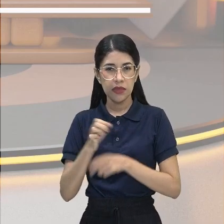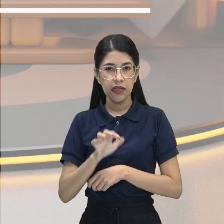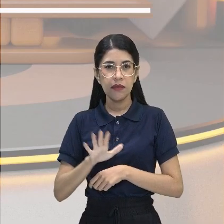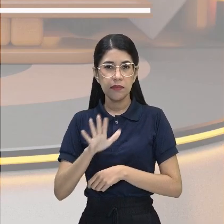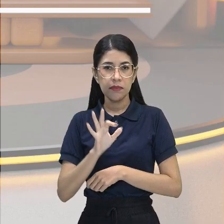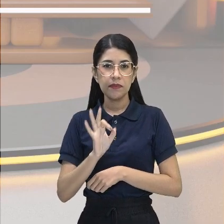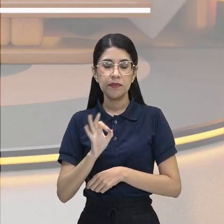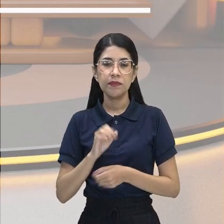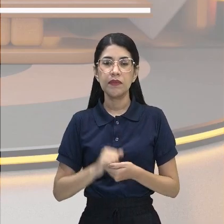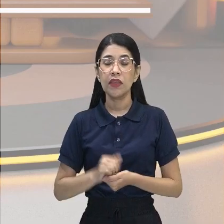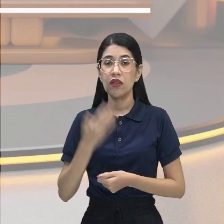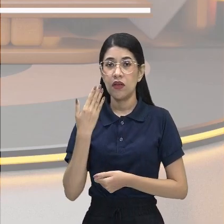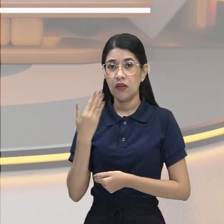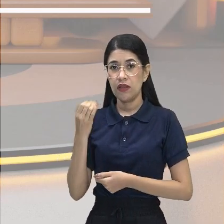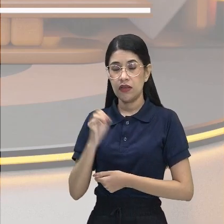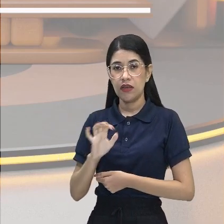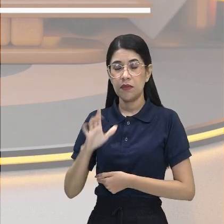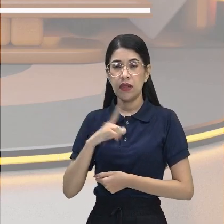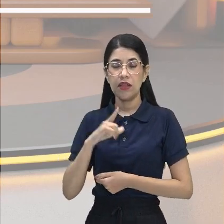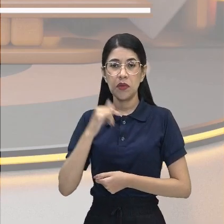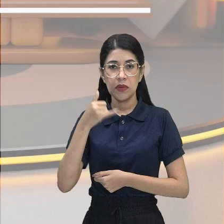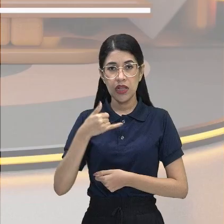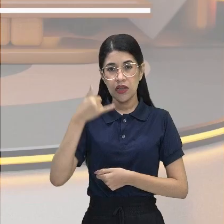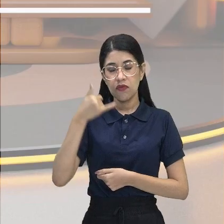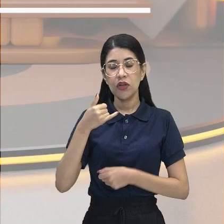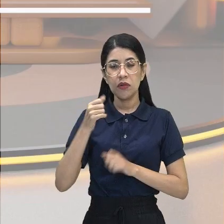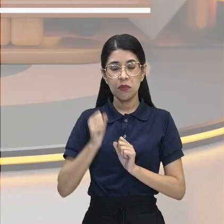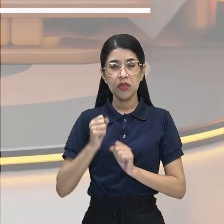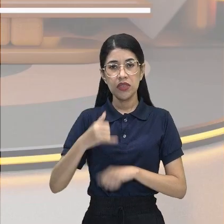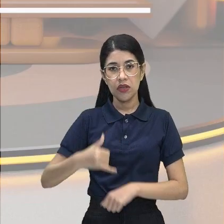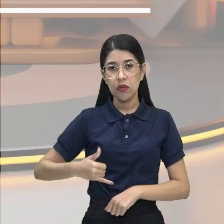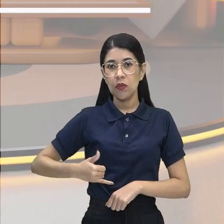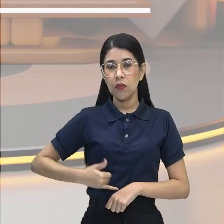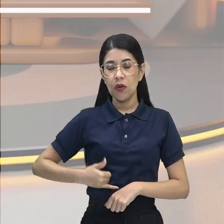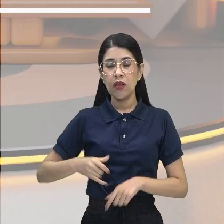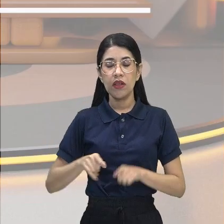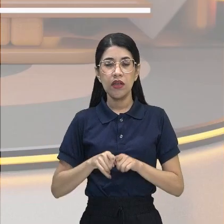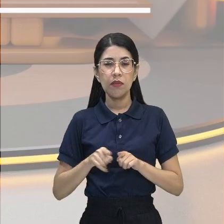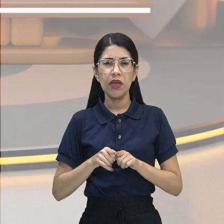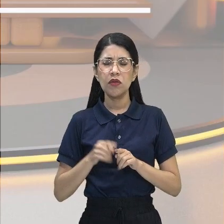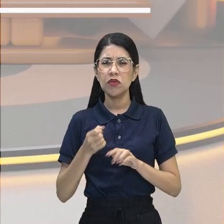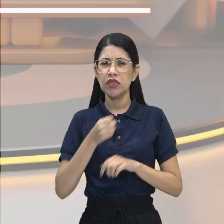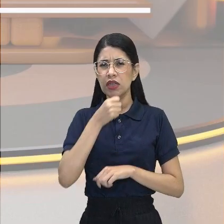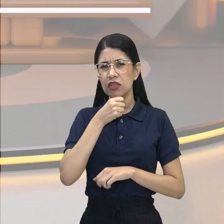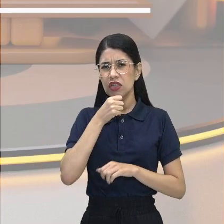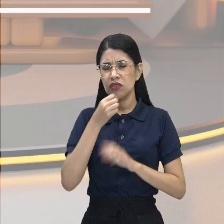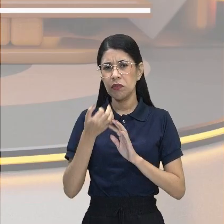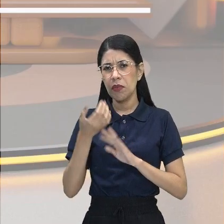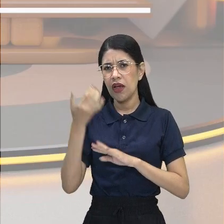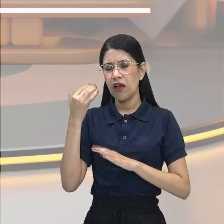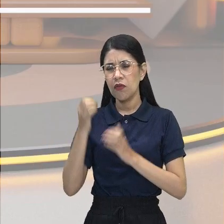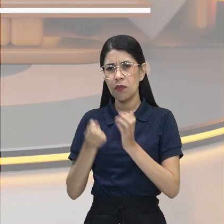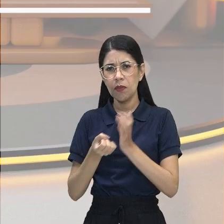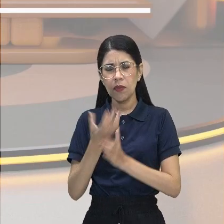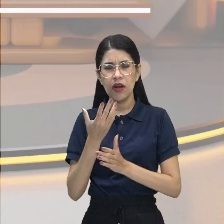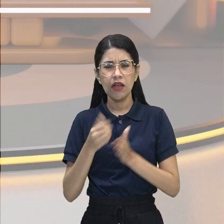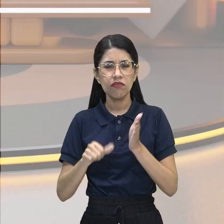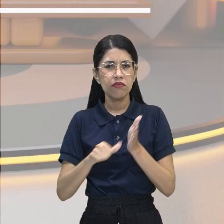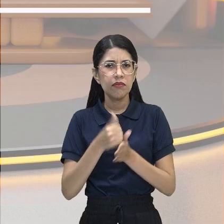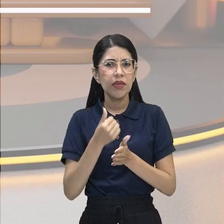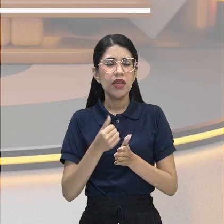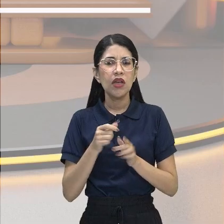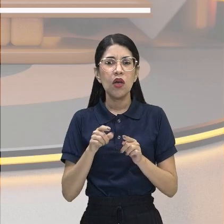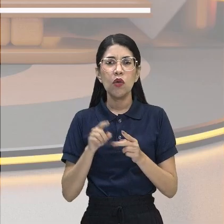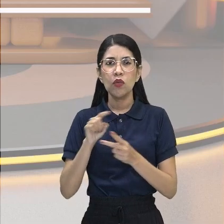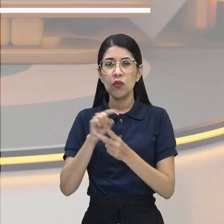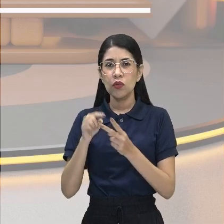aqui a gente já tem os telefones móveis, né? A gente tem aqui os mais rudimentares, os primeiros que foram lançados. Aqueles 2